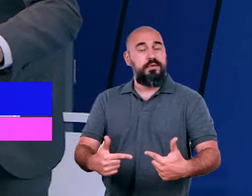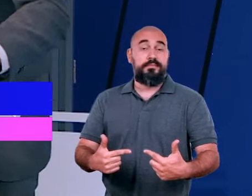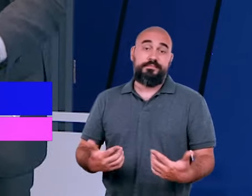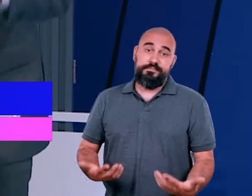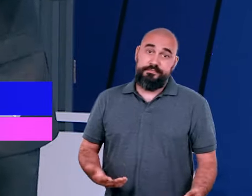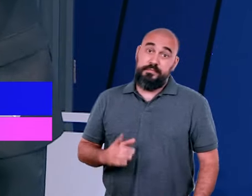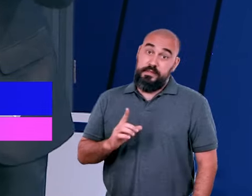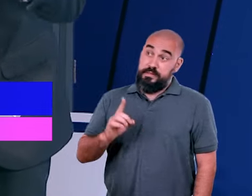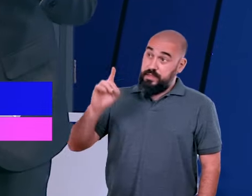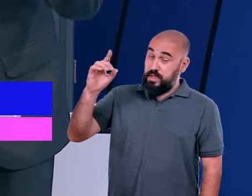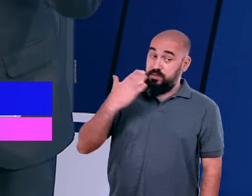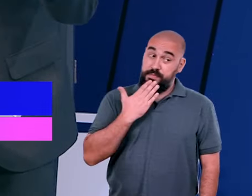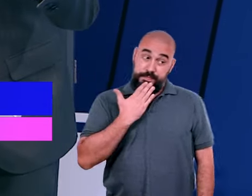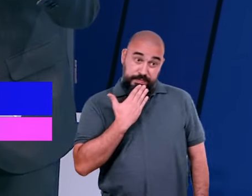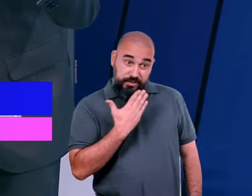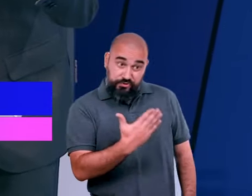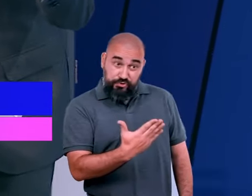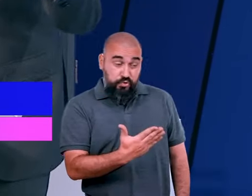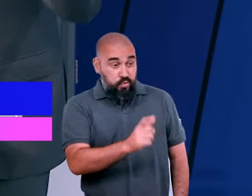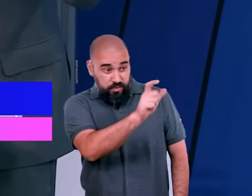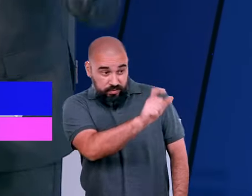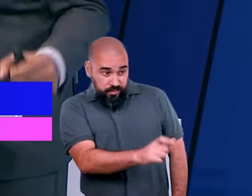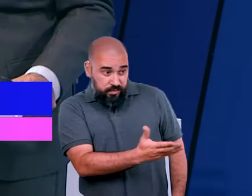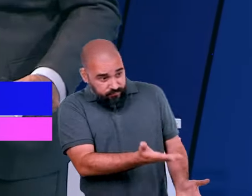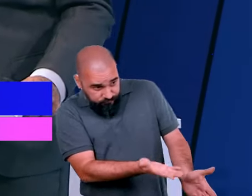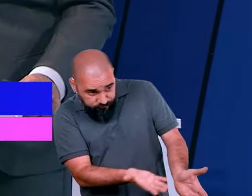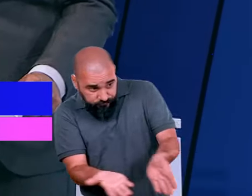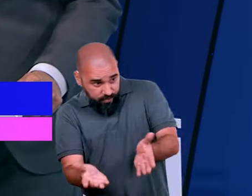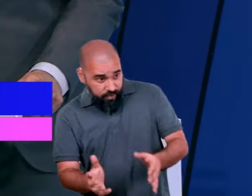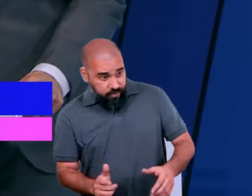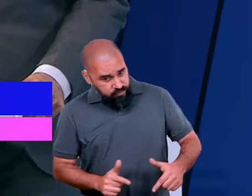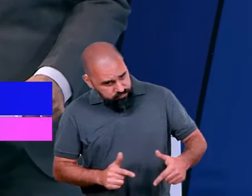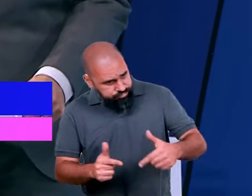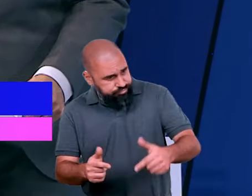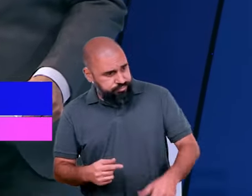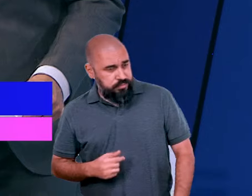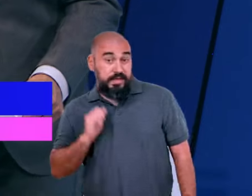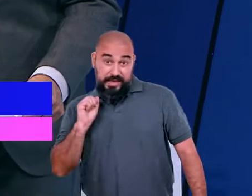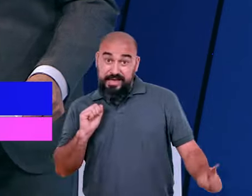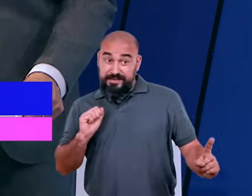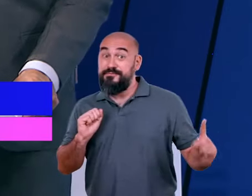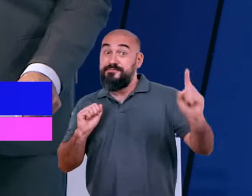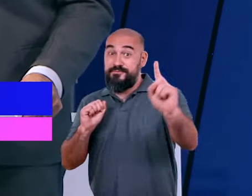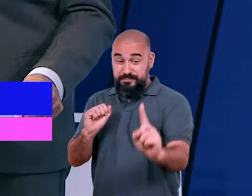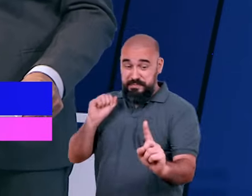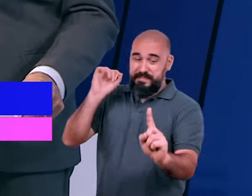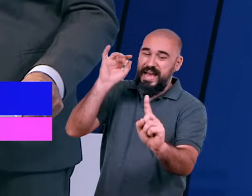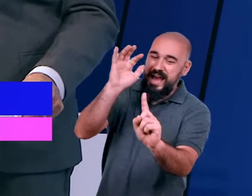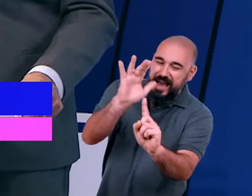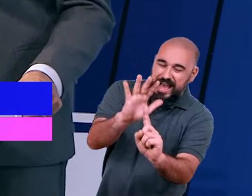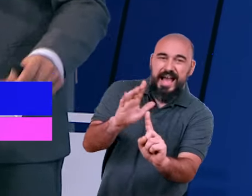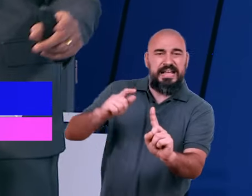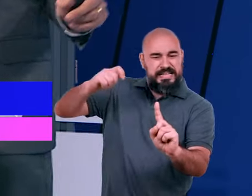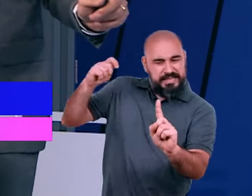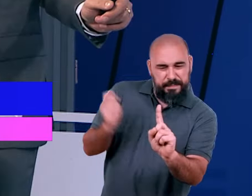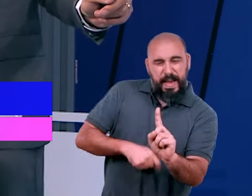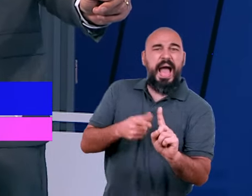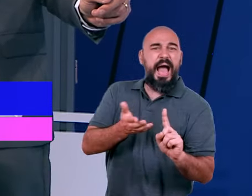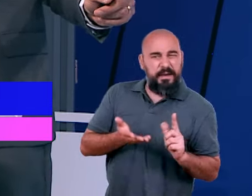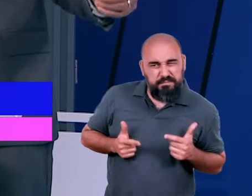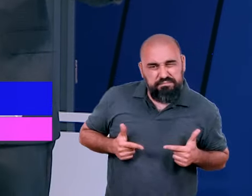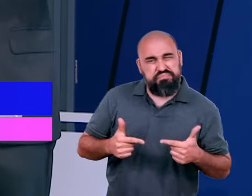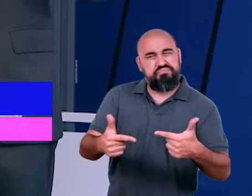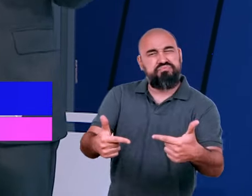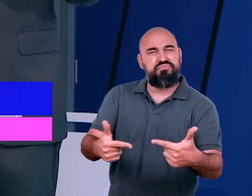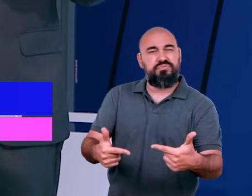tempo que Deus pediu para eles fazerem grandes obras, Deus os capacitou. E essa é uma grande diferença. Deus não